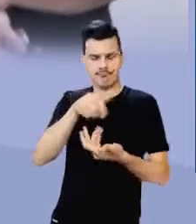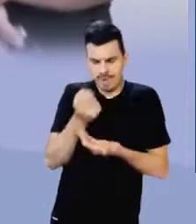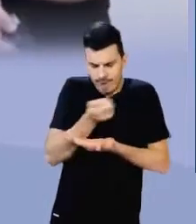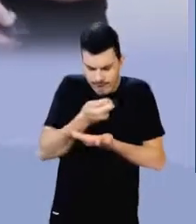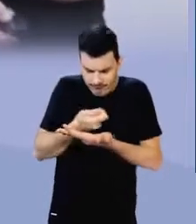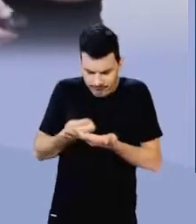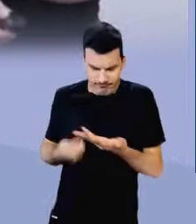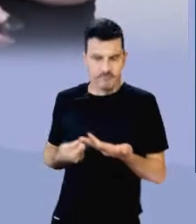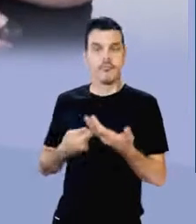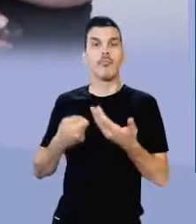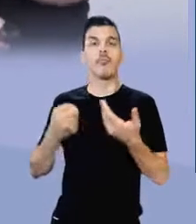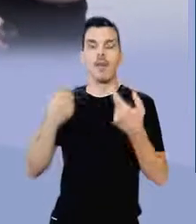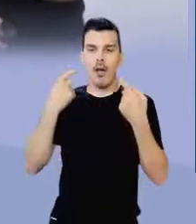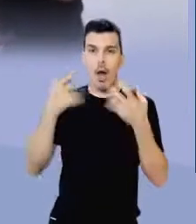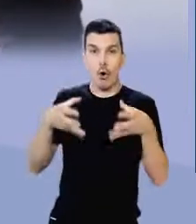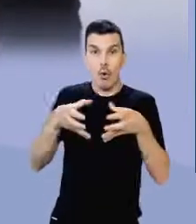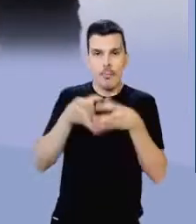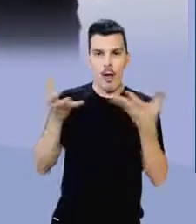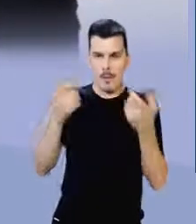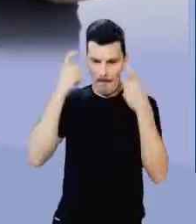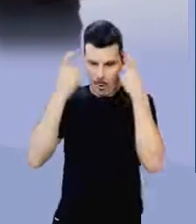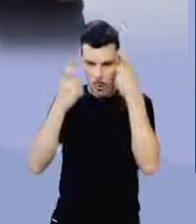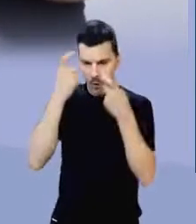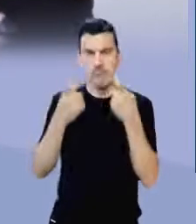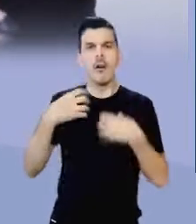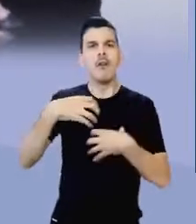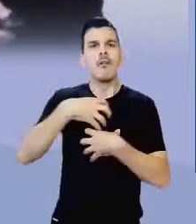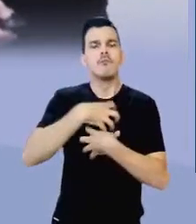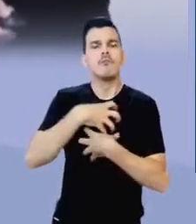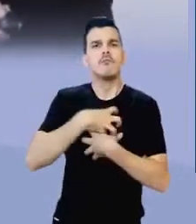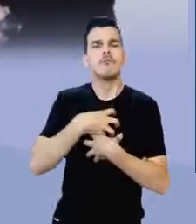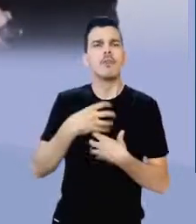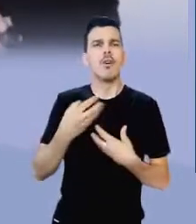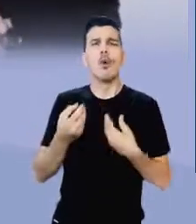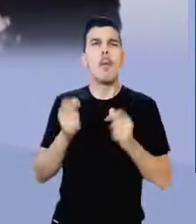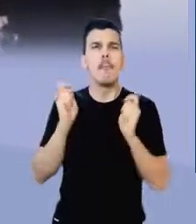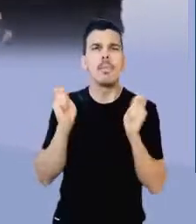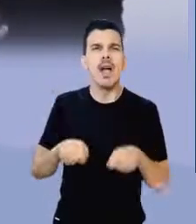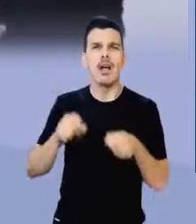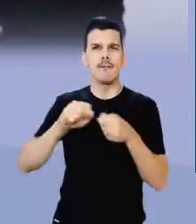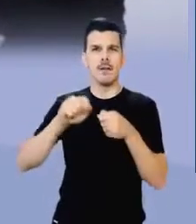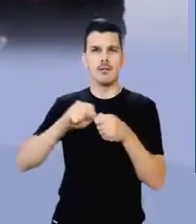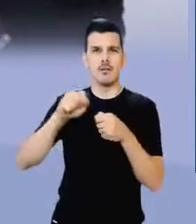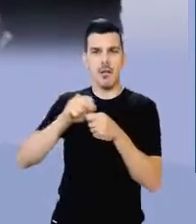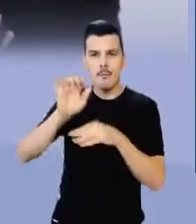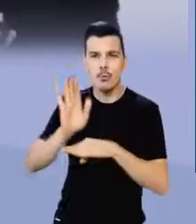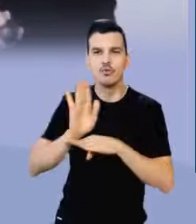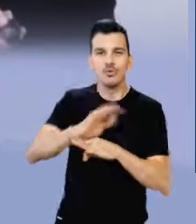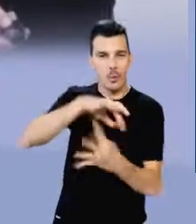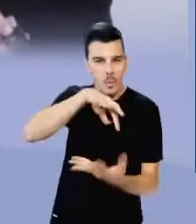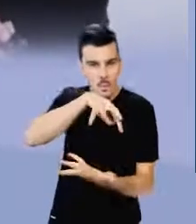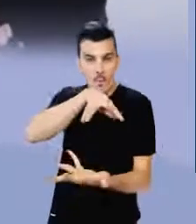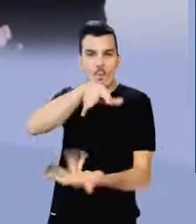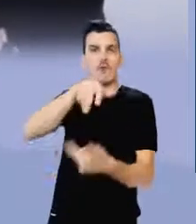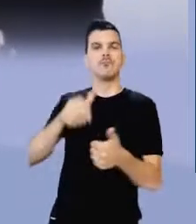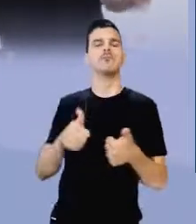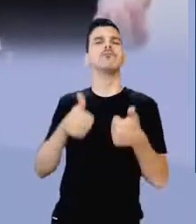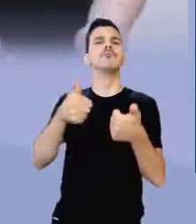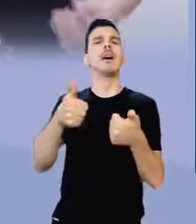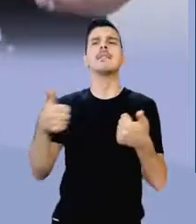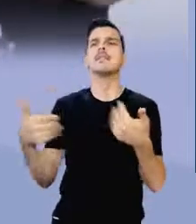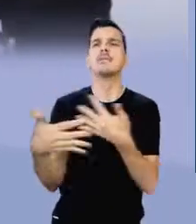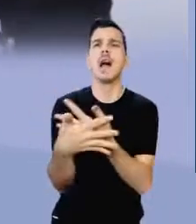geração, ela se preocupa com o estar no mundo. O que eu posso fazer pelo planeta? O que eu posso fazer